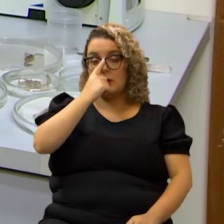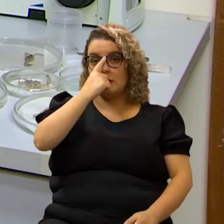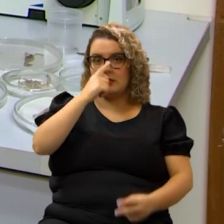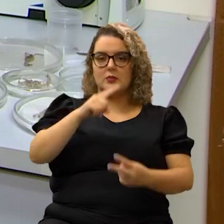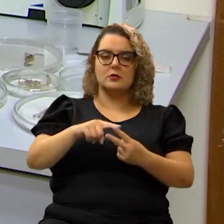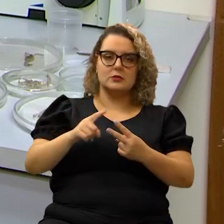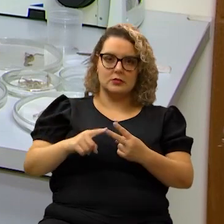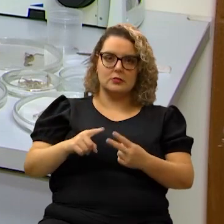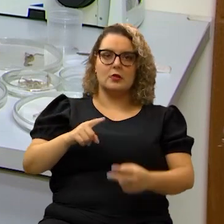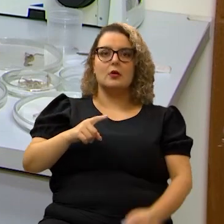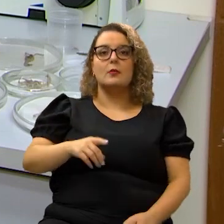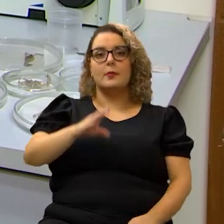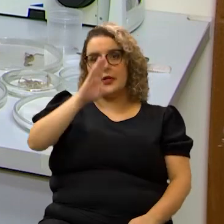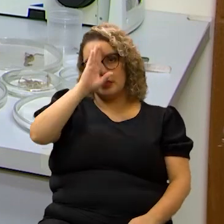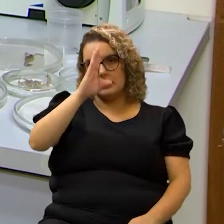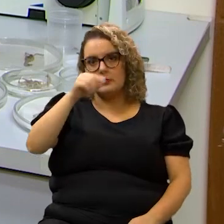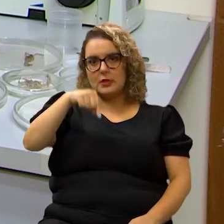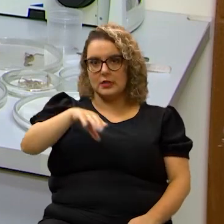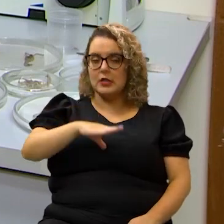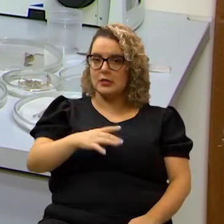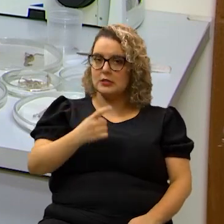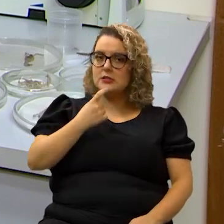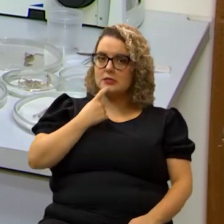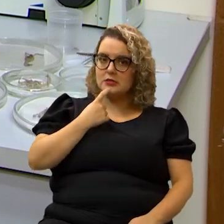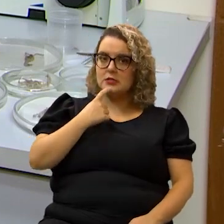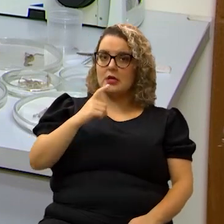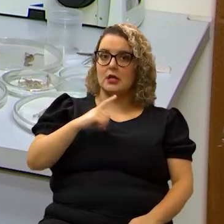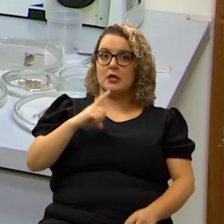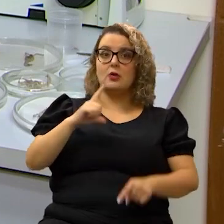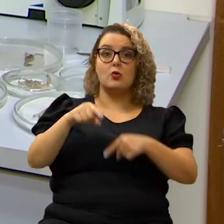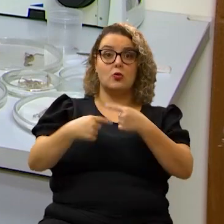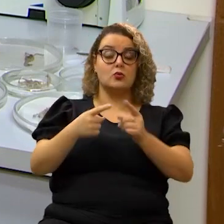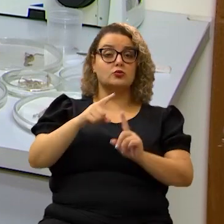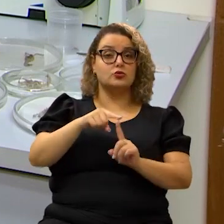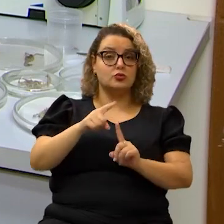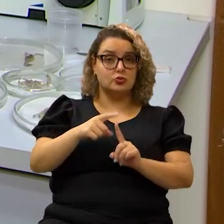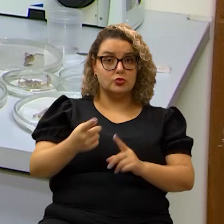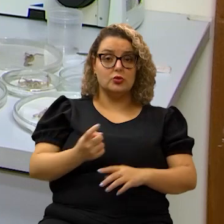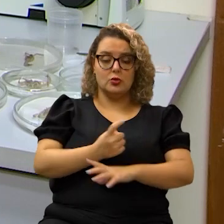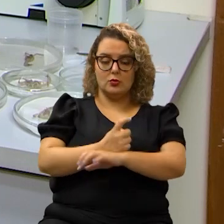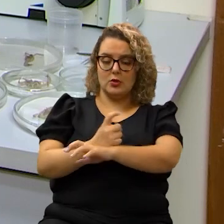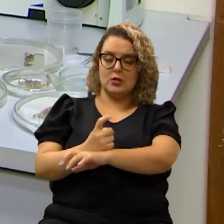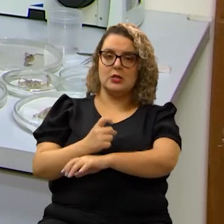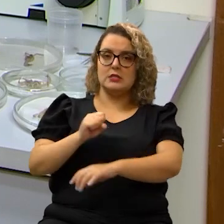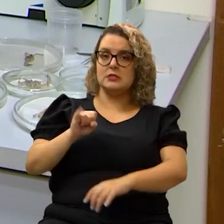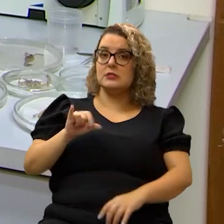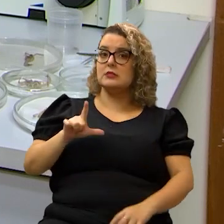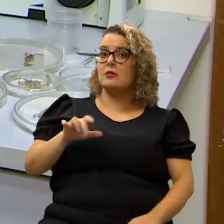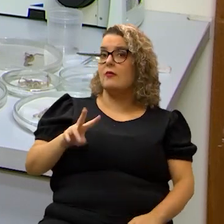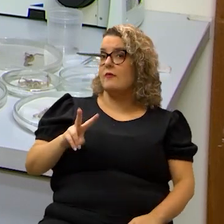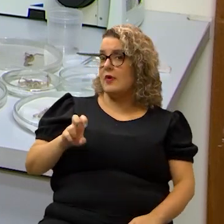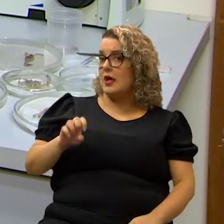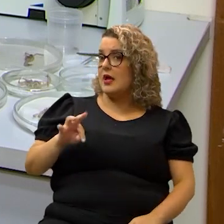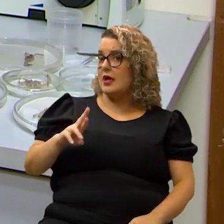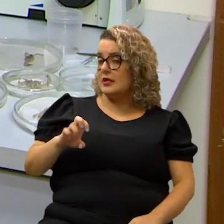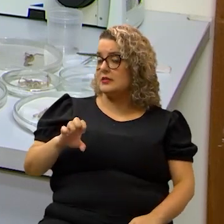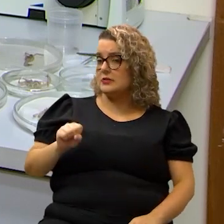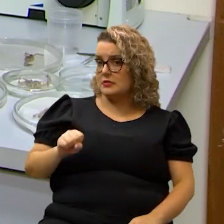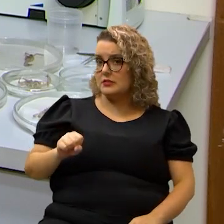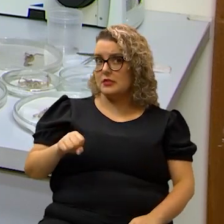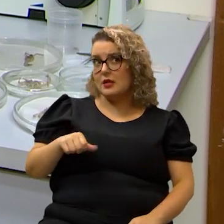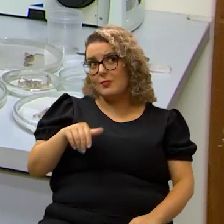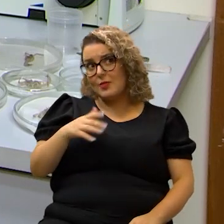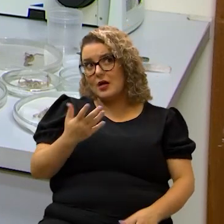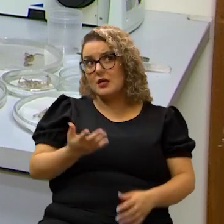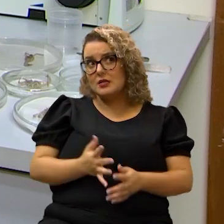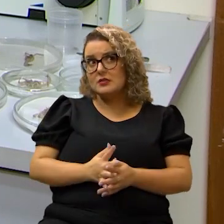essas 2 espécies hoje principais aqui em Campinas. A gente tem outras espécies que a gente chama de escorpiões silvestres, né, mas estão mais